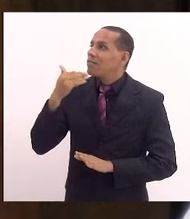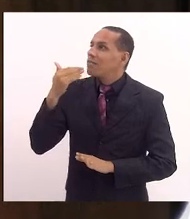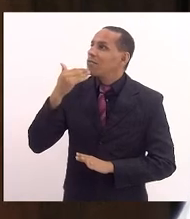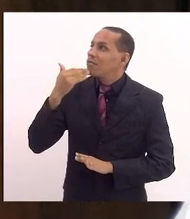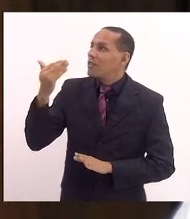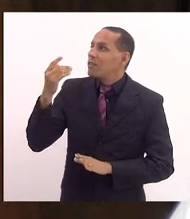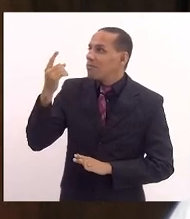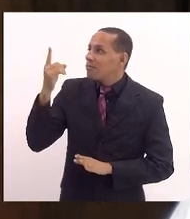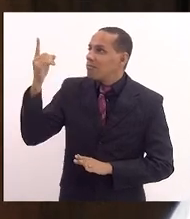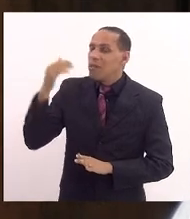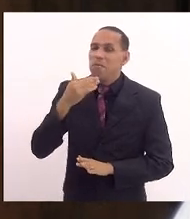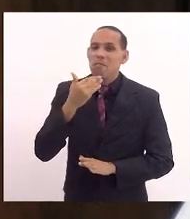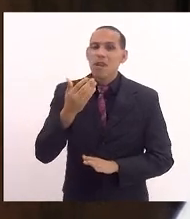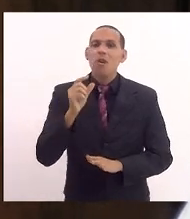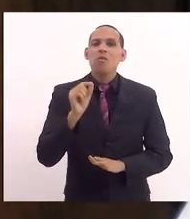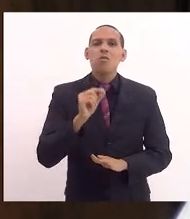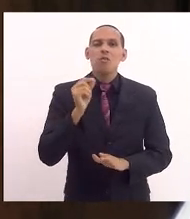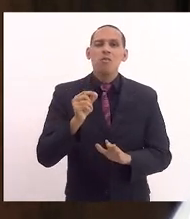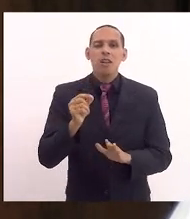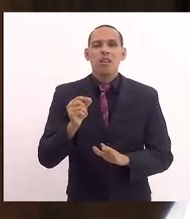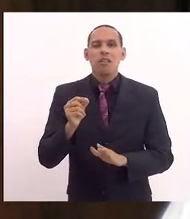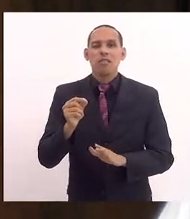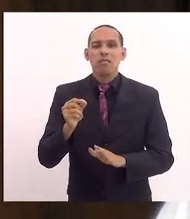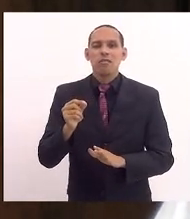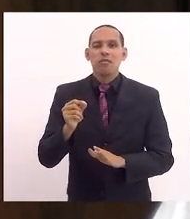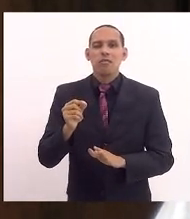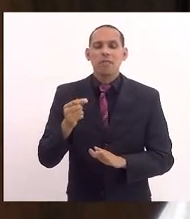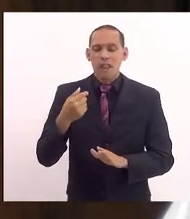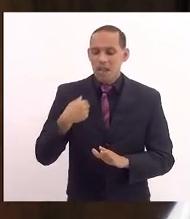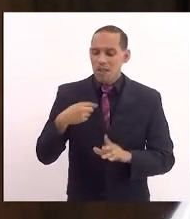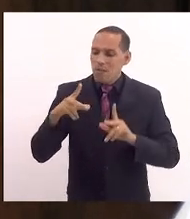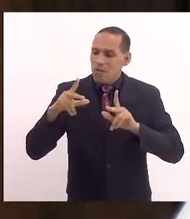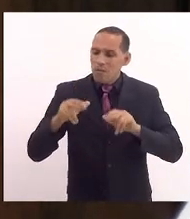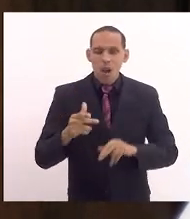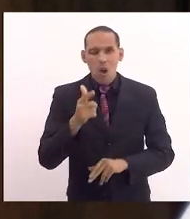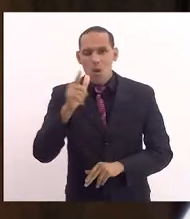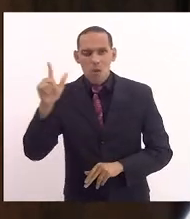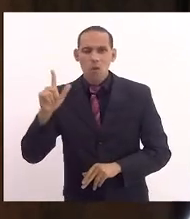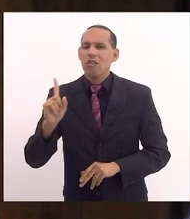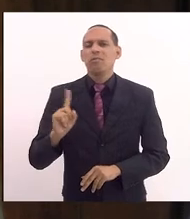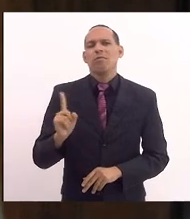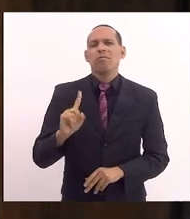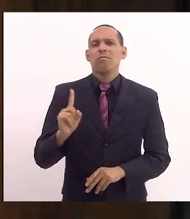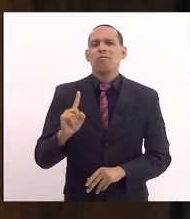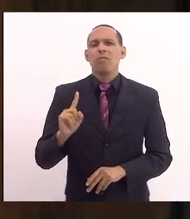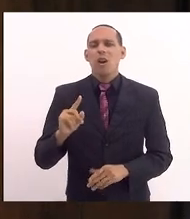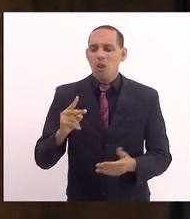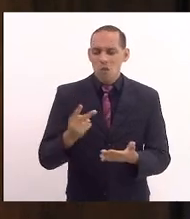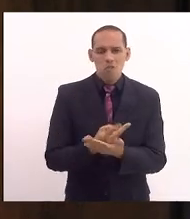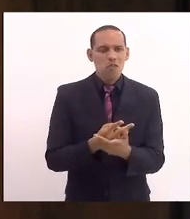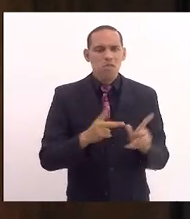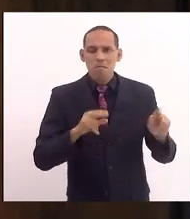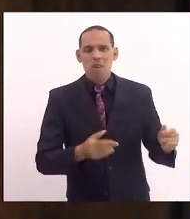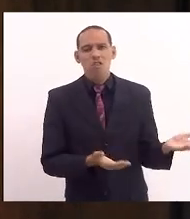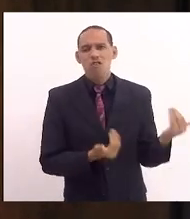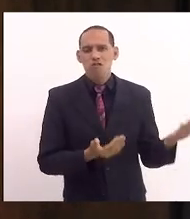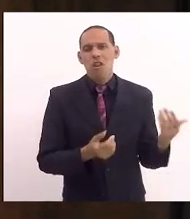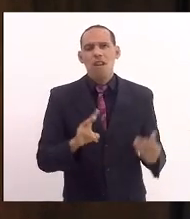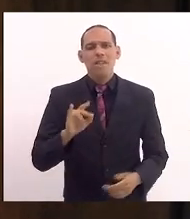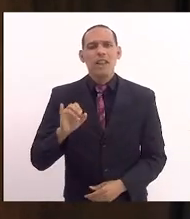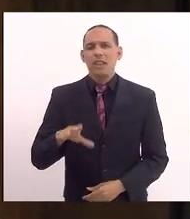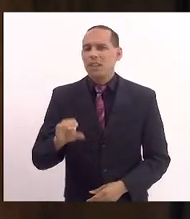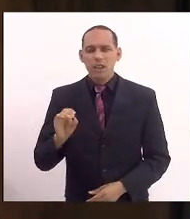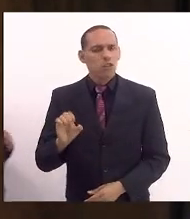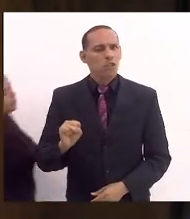que me use de instrumento para impedir que injustiças aconteçam com outros jovens, como Vinícius Mateus, Caio